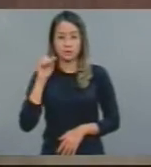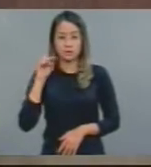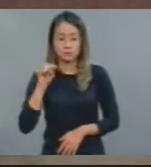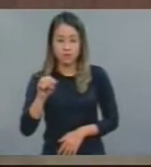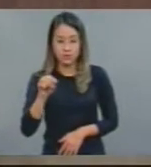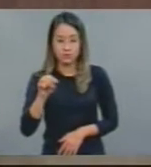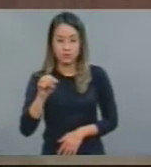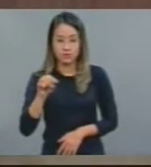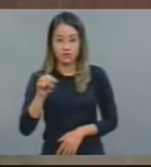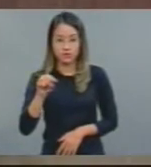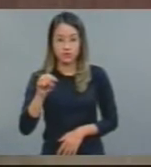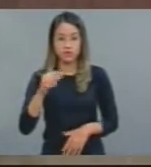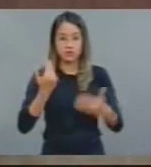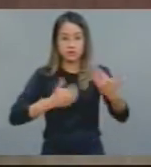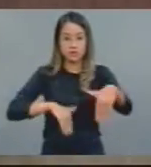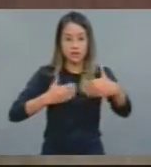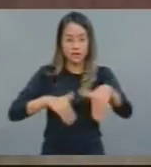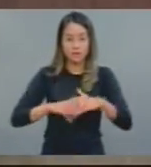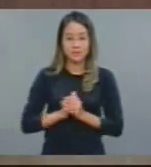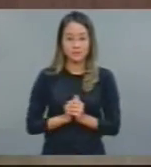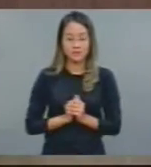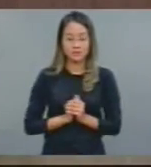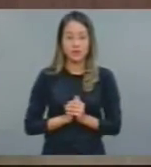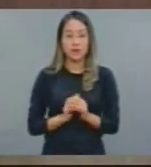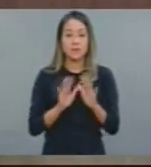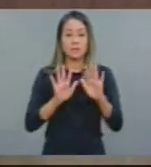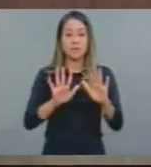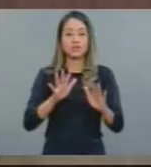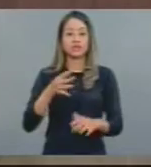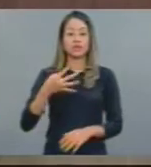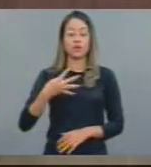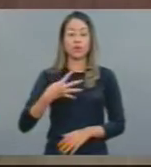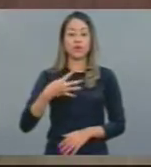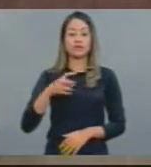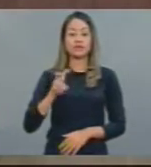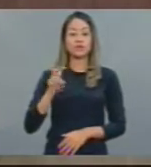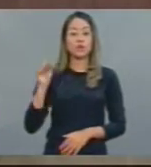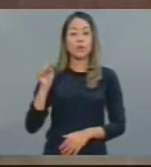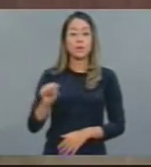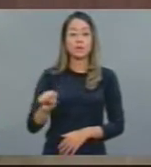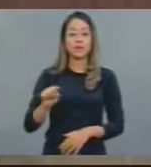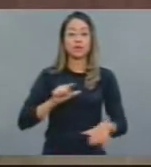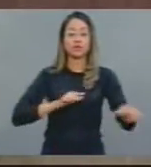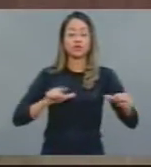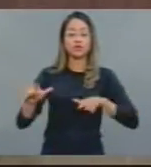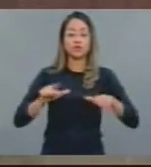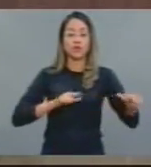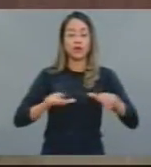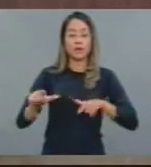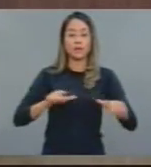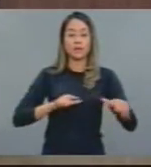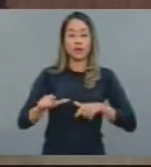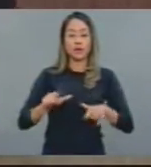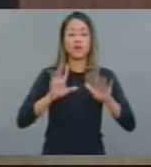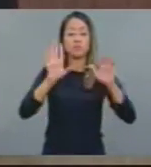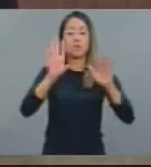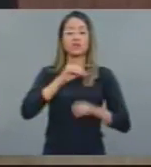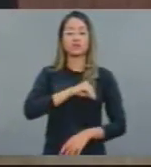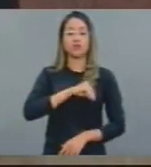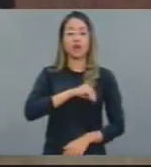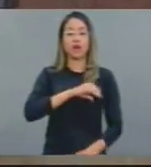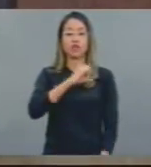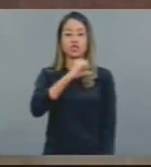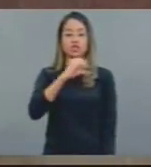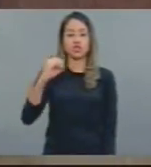45 mil sequer superam R$900. Nós estamos transferindo para estes a conta